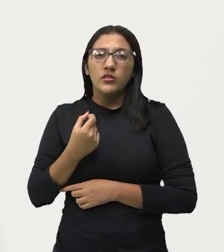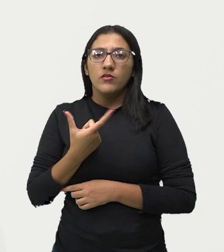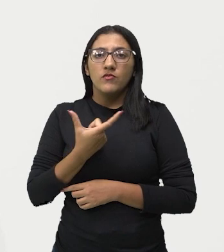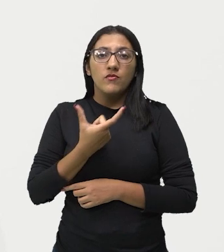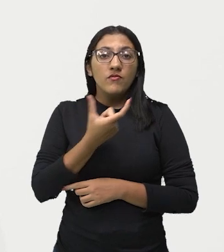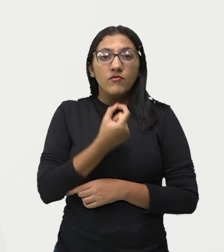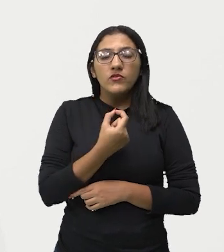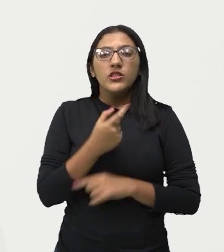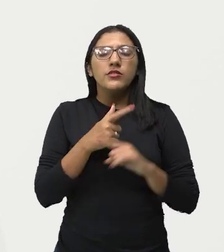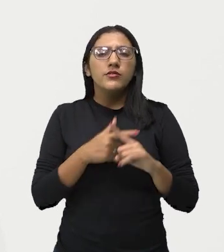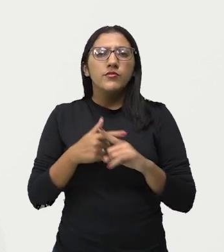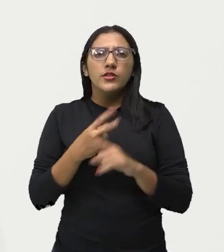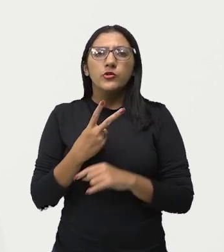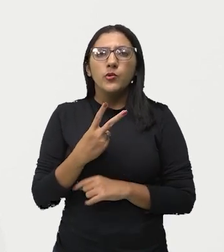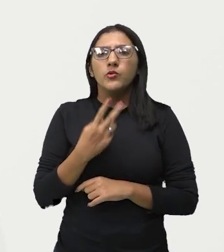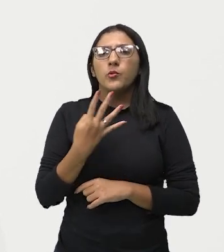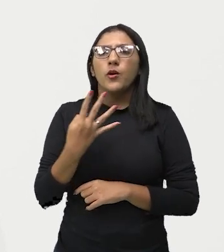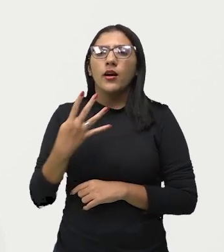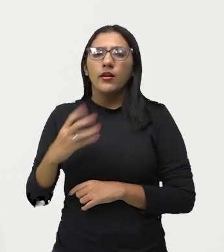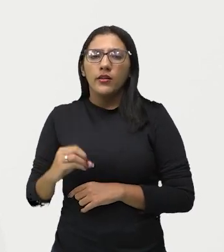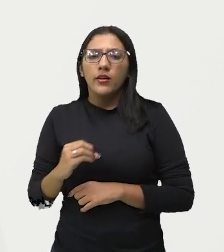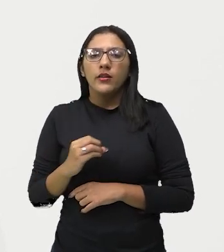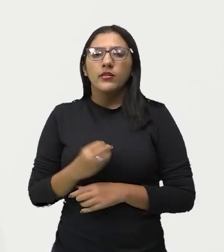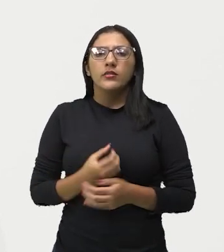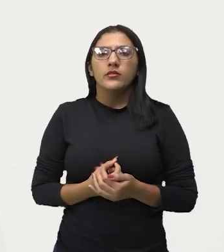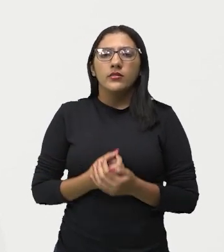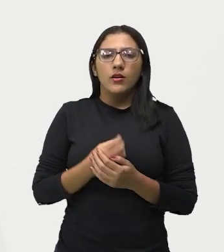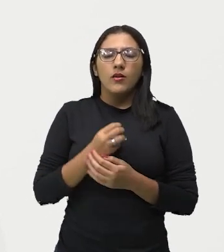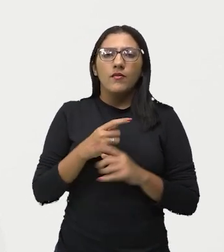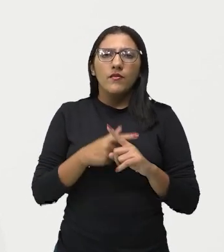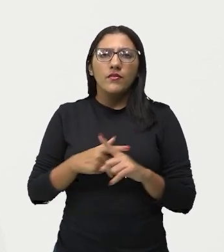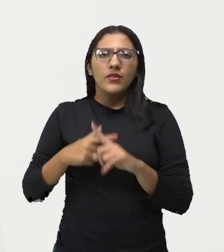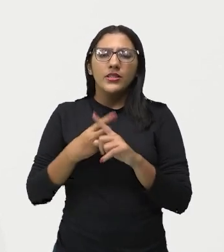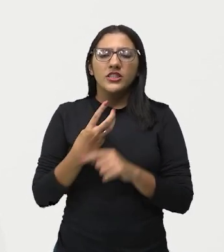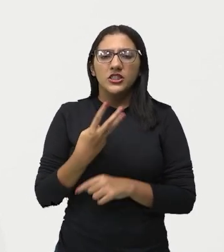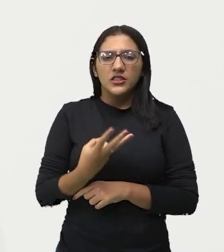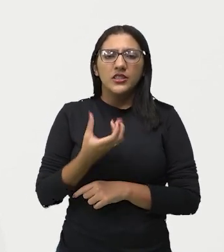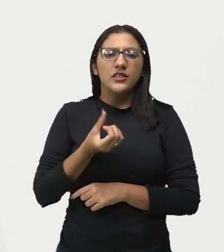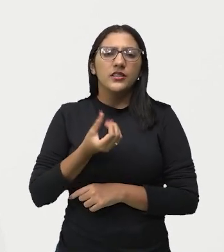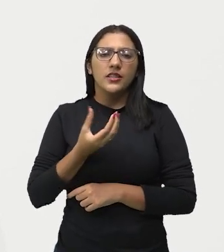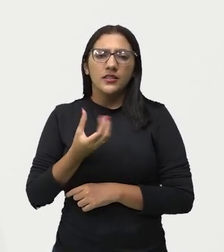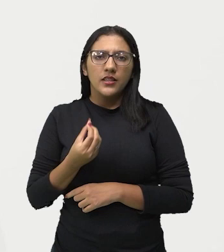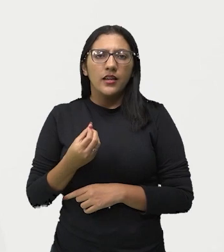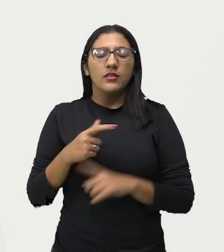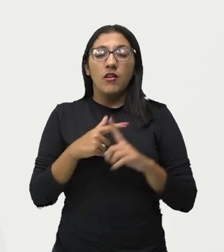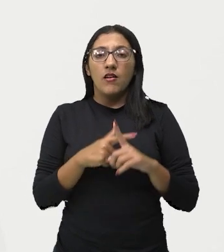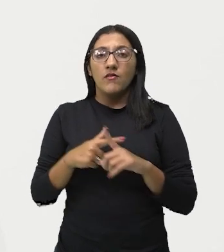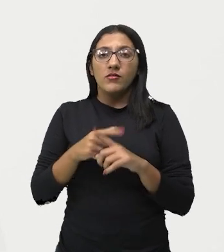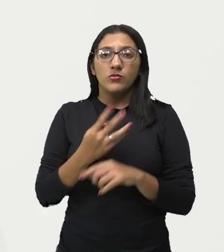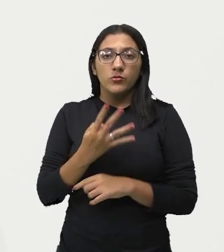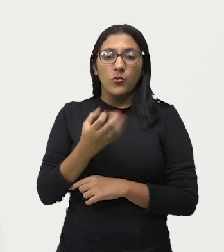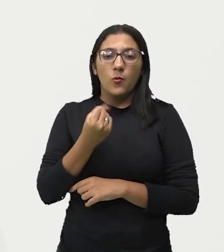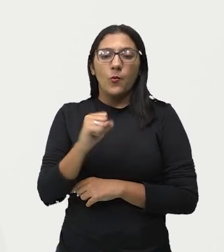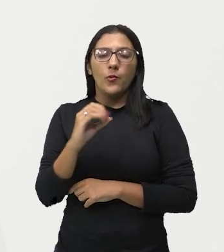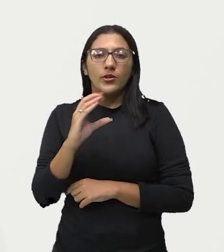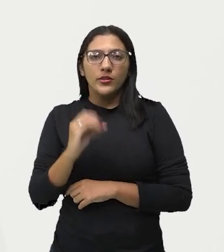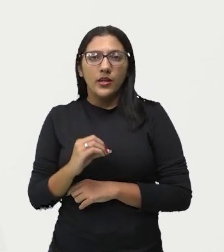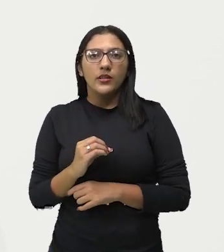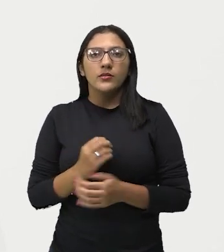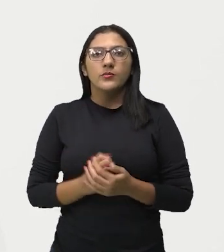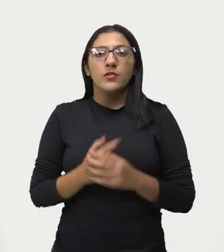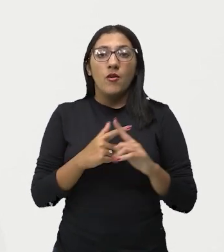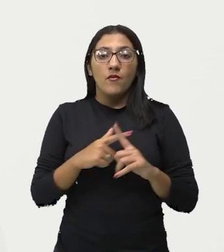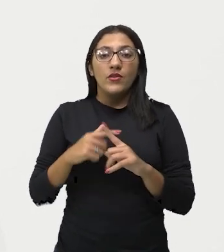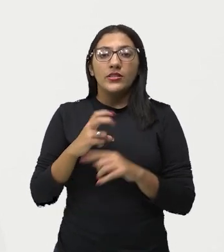vezes 2, 40. 20 vezes 3, 60. 20 vezes 4, 80. 20